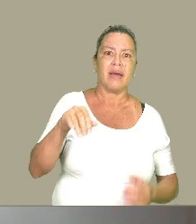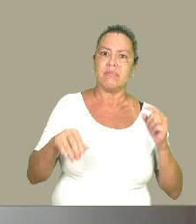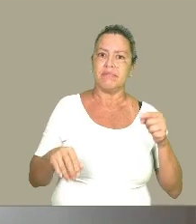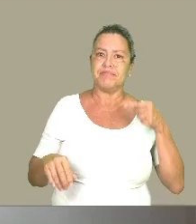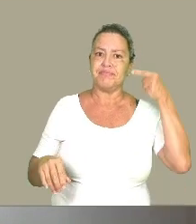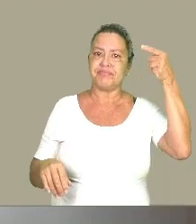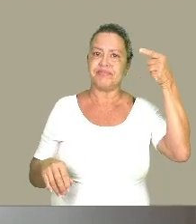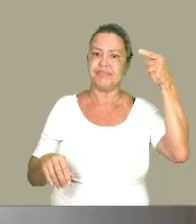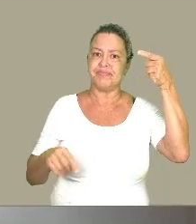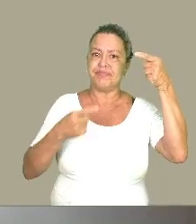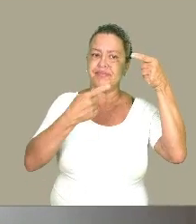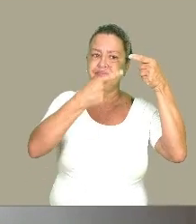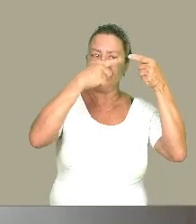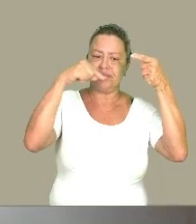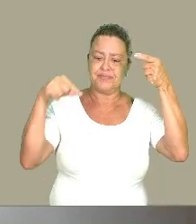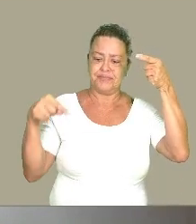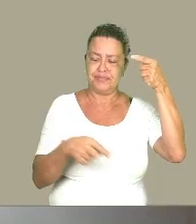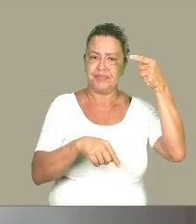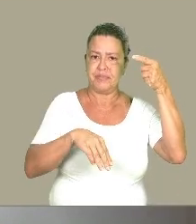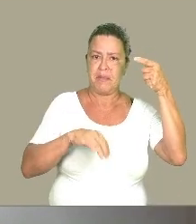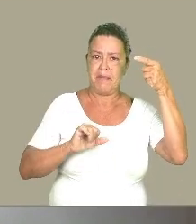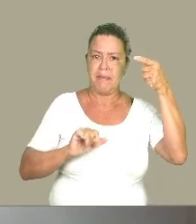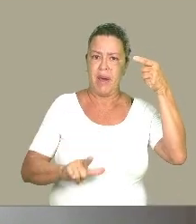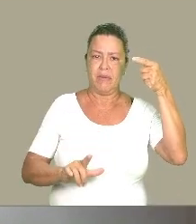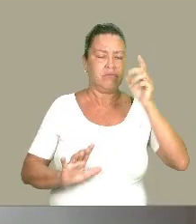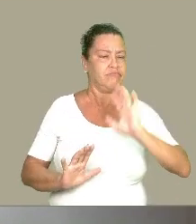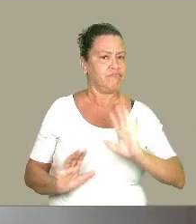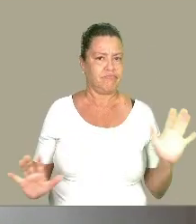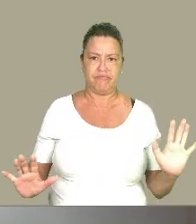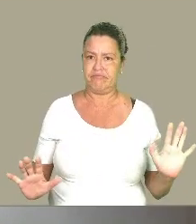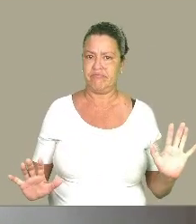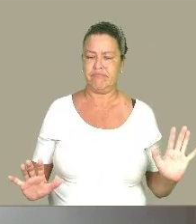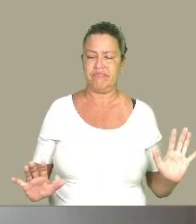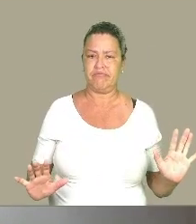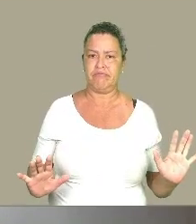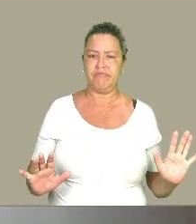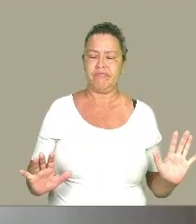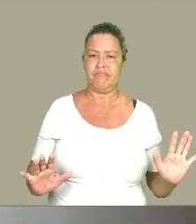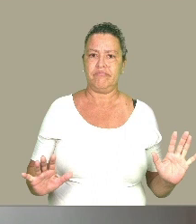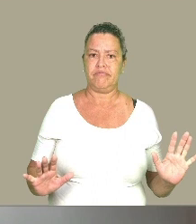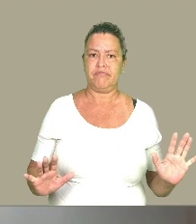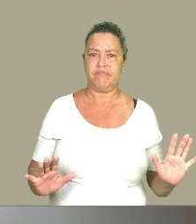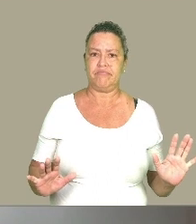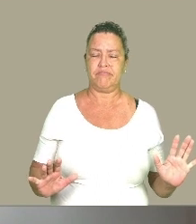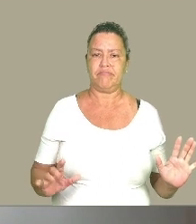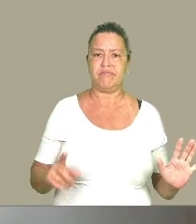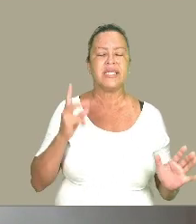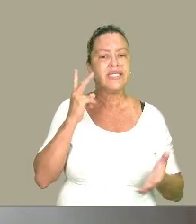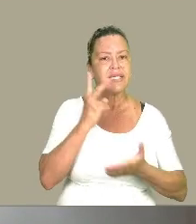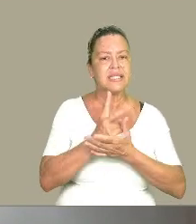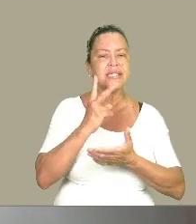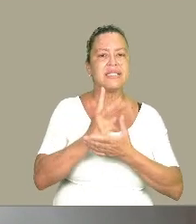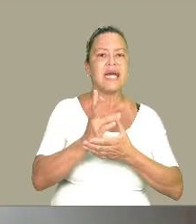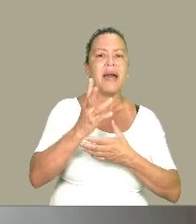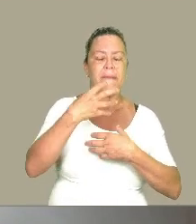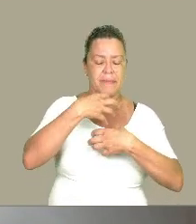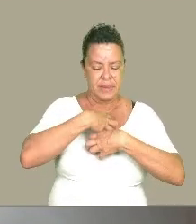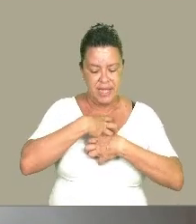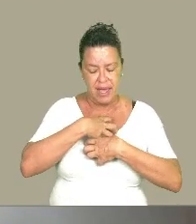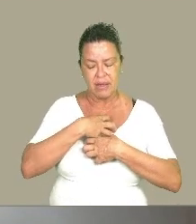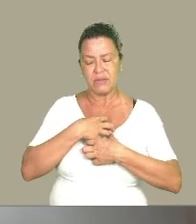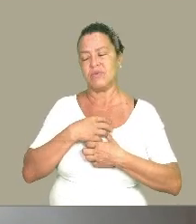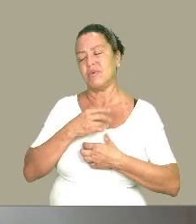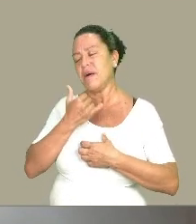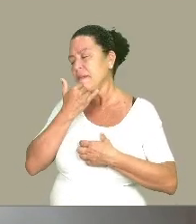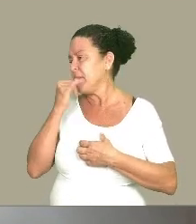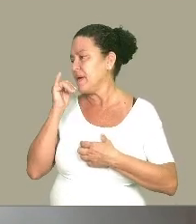mal ocasionado pela separação. A gente precisa colocar dentro de si o perdão,